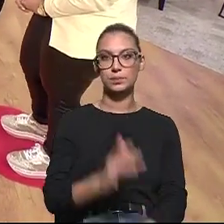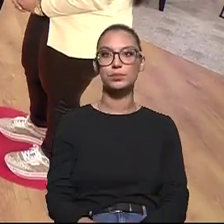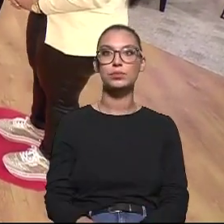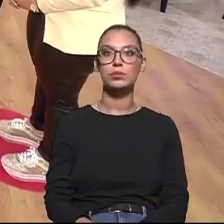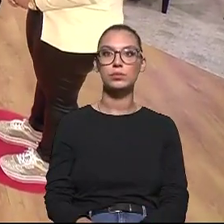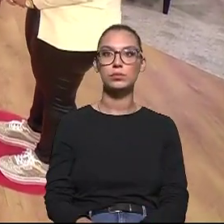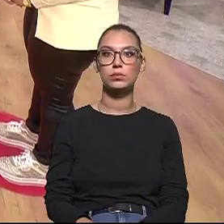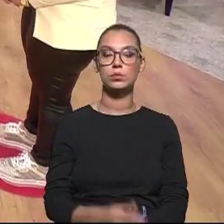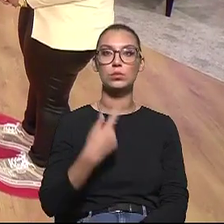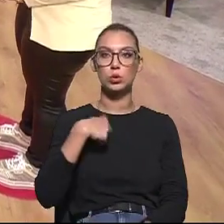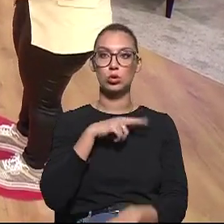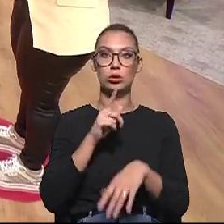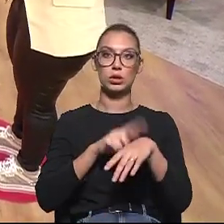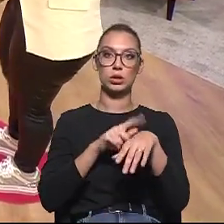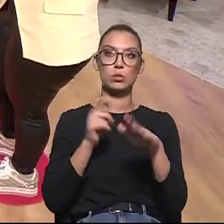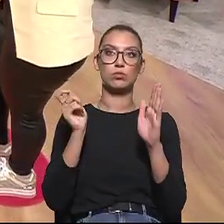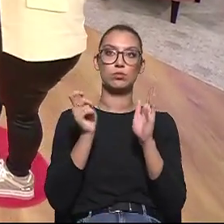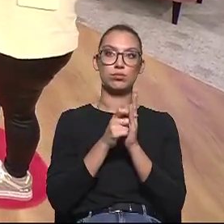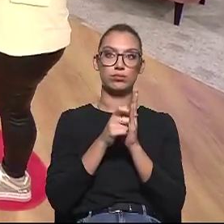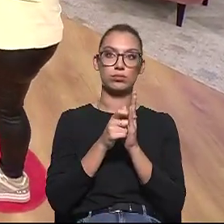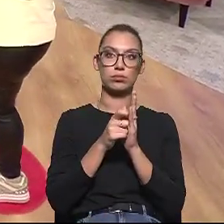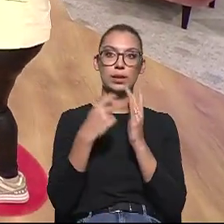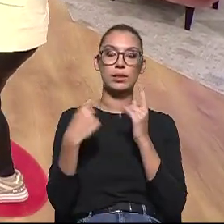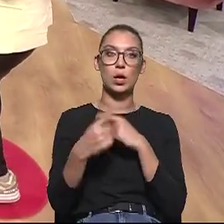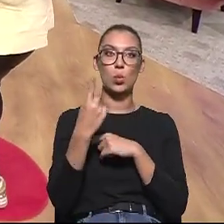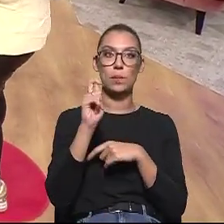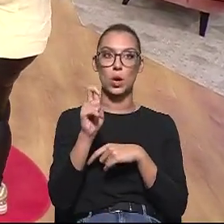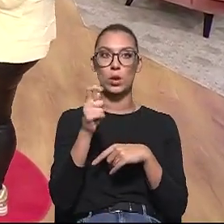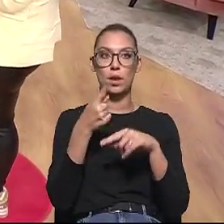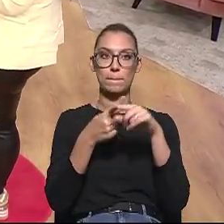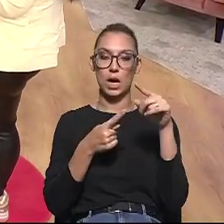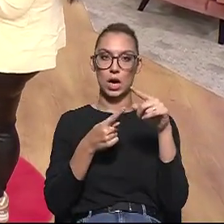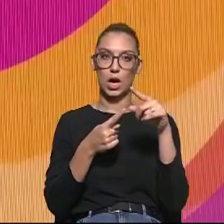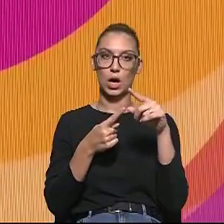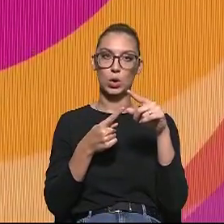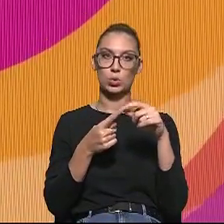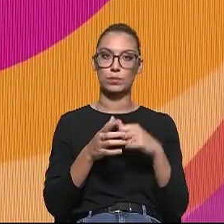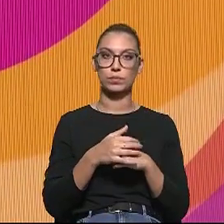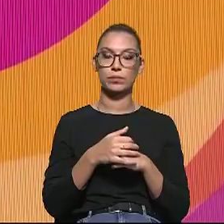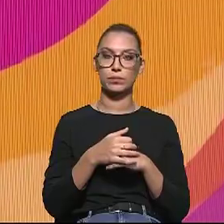pôr o cronómetro no ar, que tem 1 minuto e meio. Aí está.